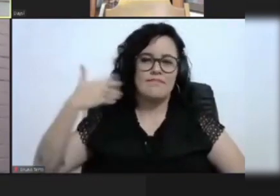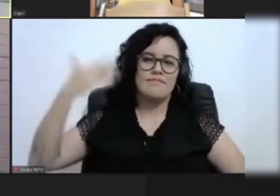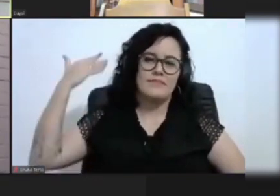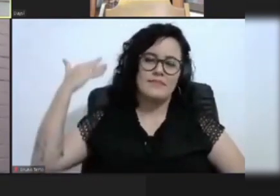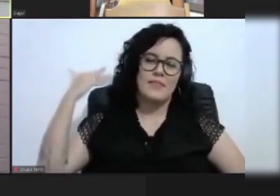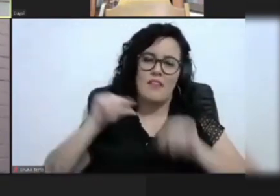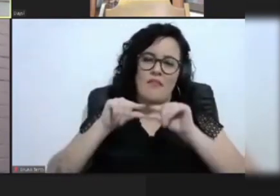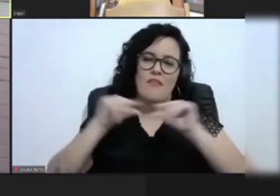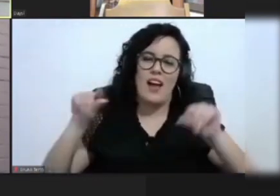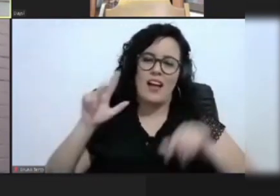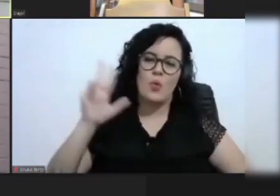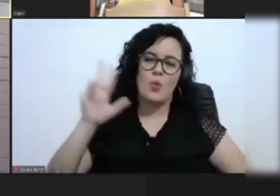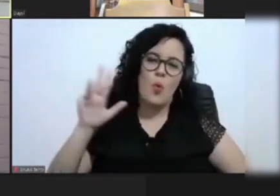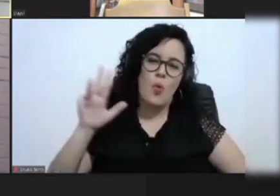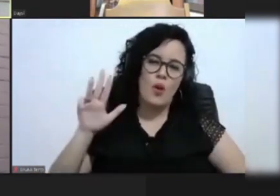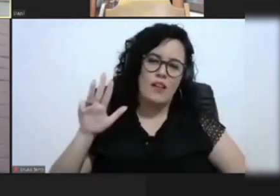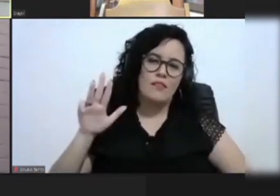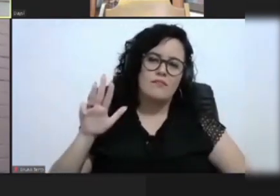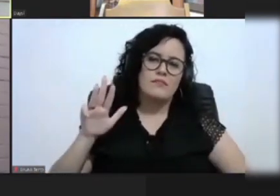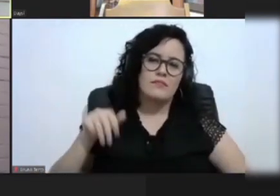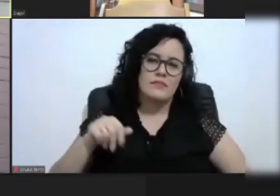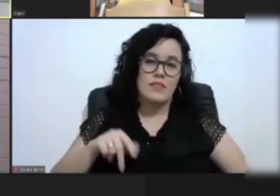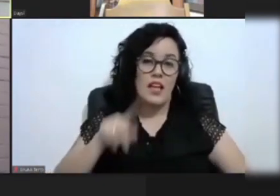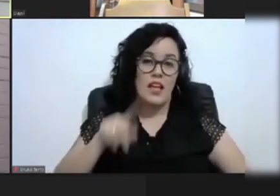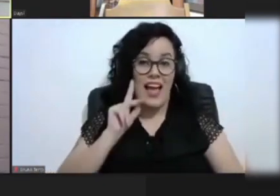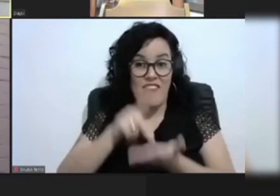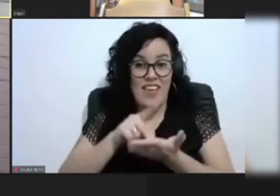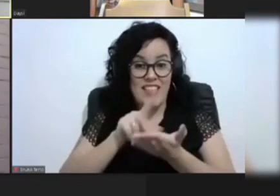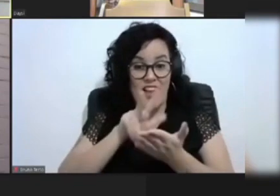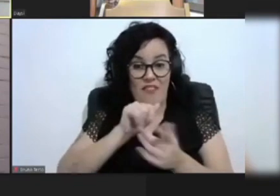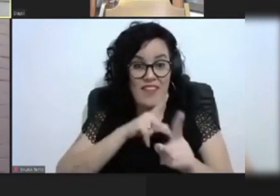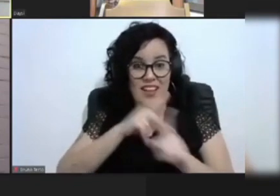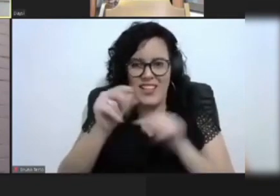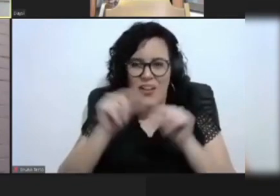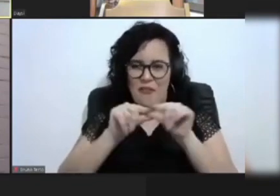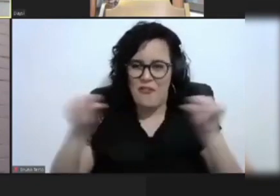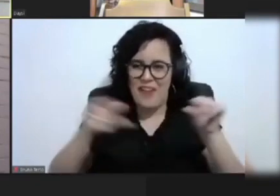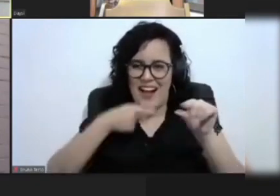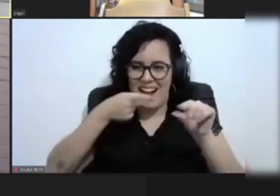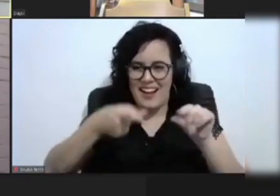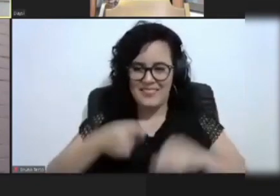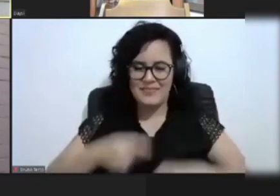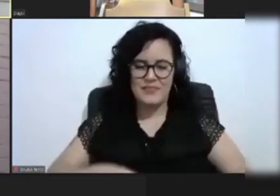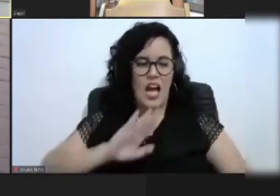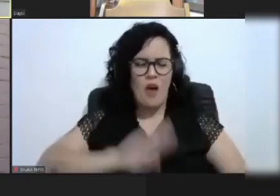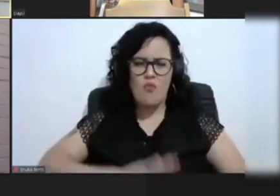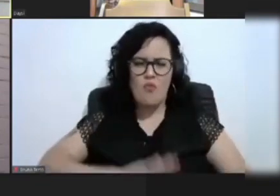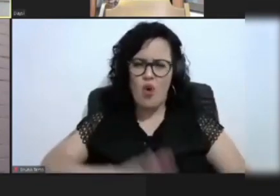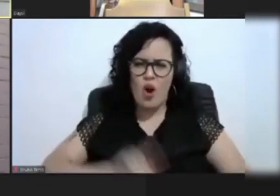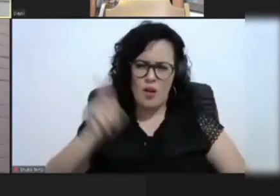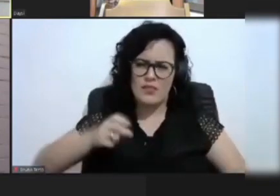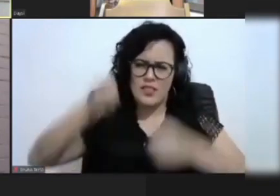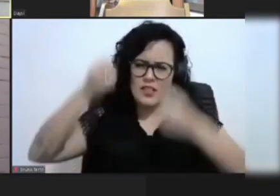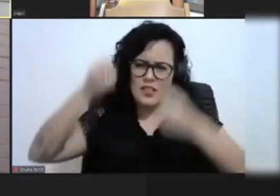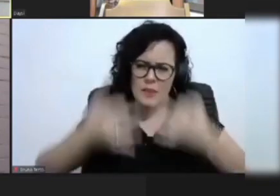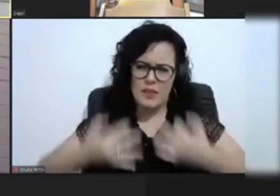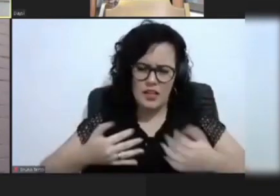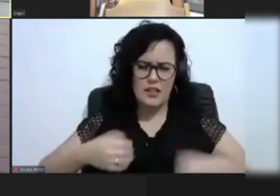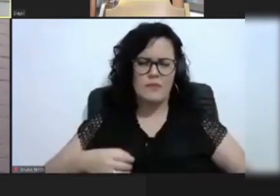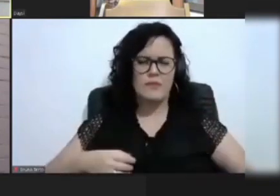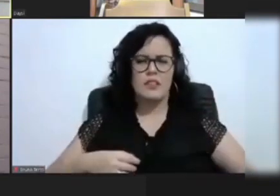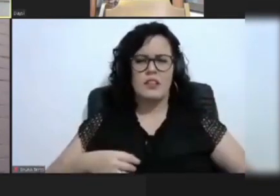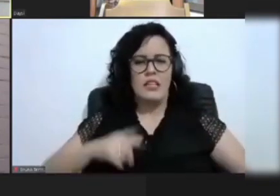Lula, a verdade vencerá, ele fala da fome, e que onde há